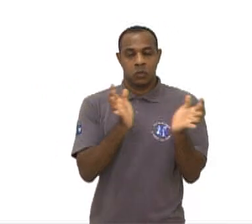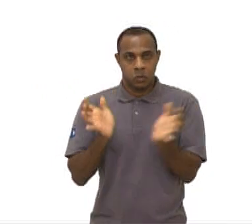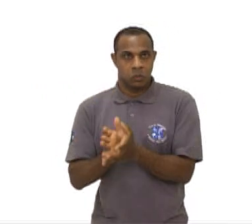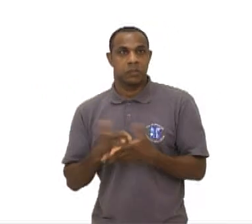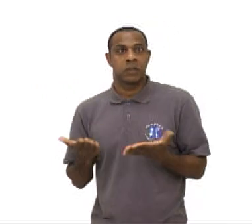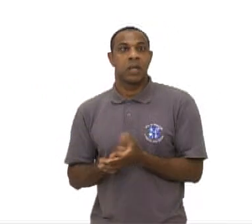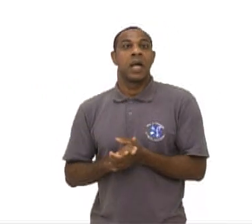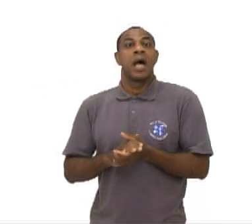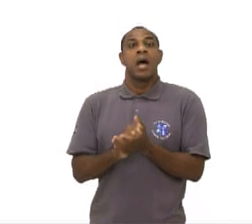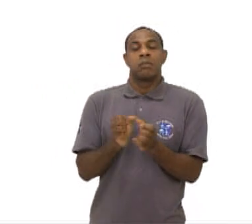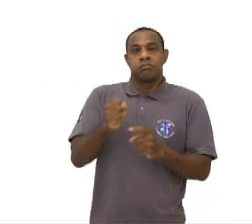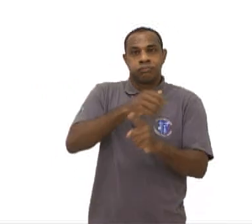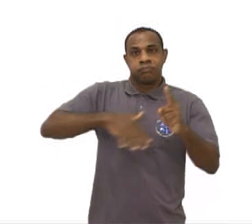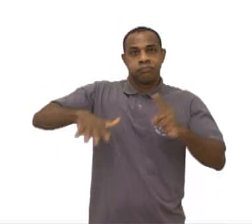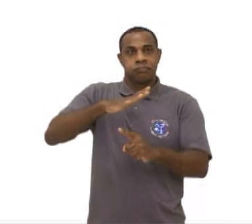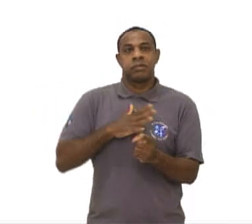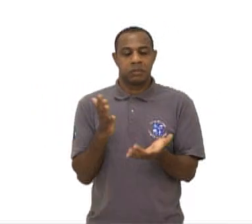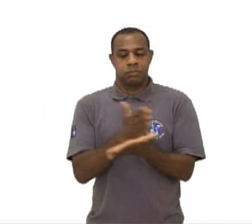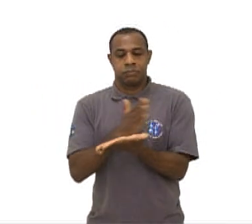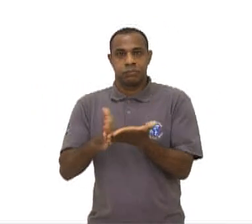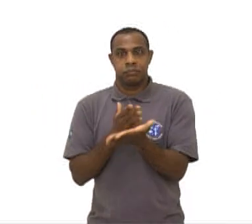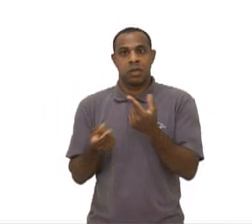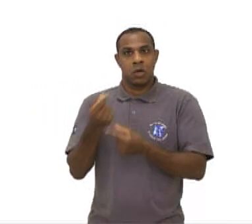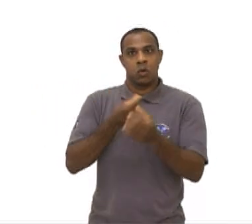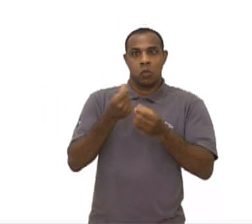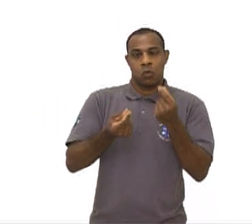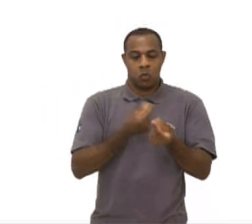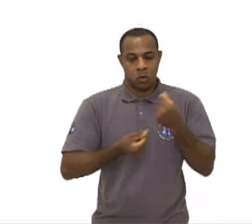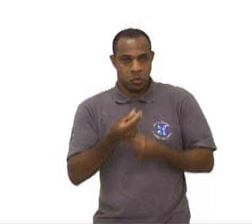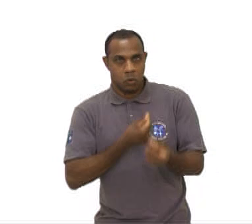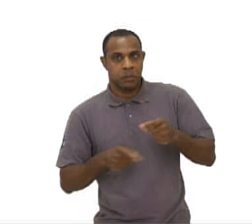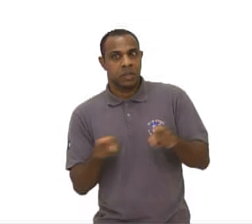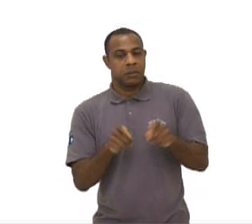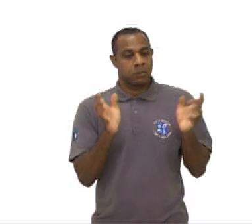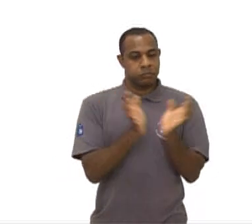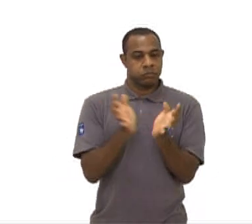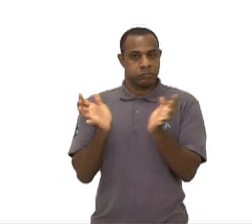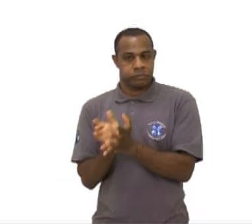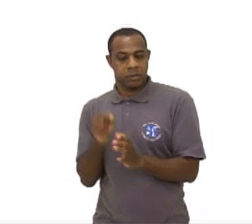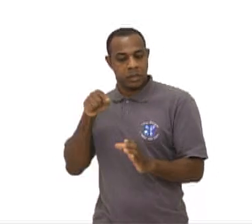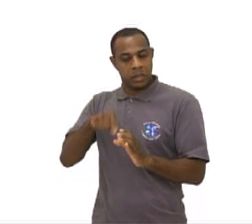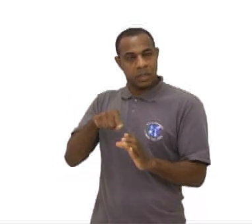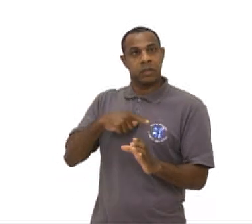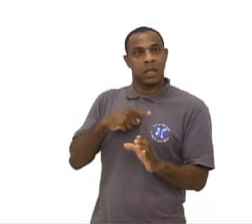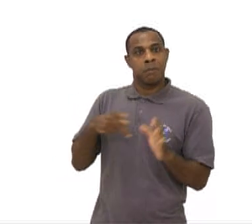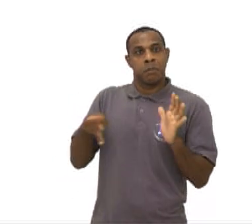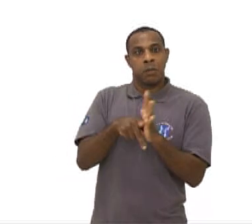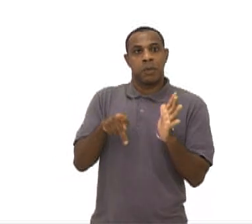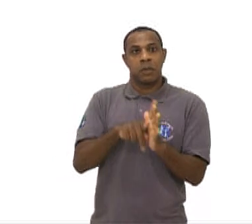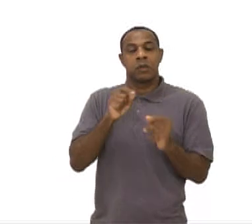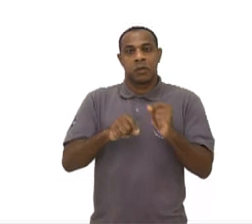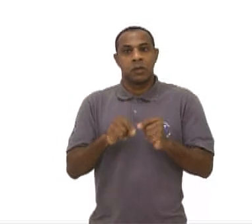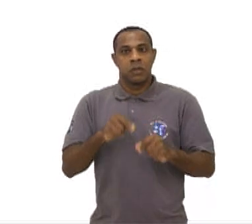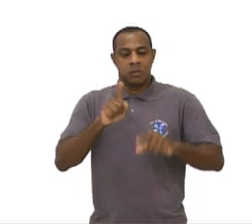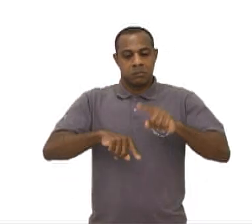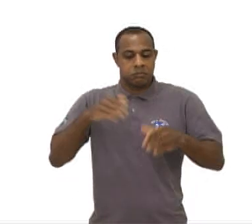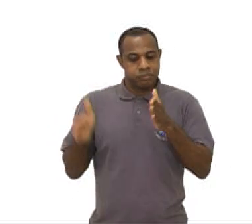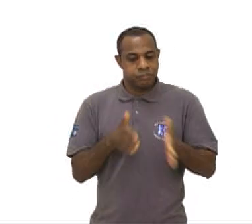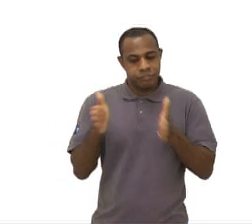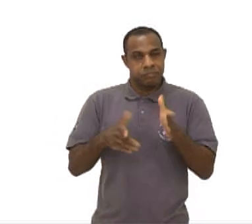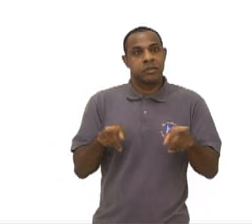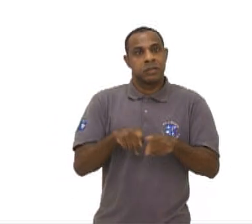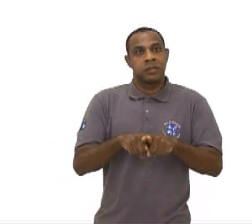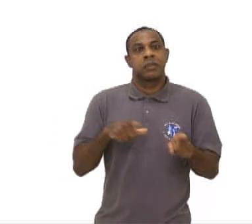uma divisão social e econômica a partir das classes sociais. Nela, há proprietários dos meios de produção